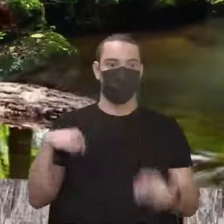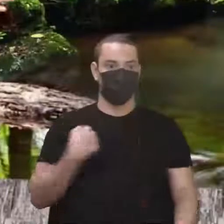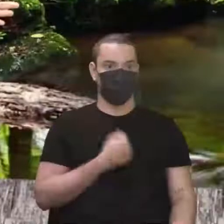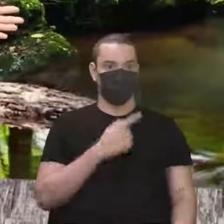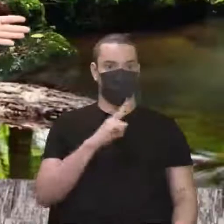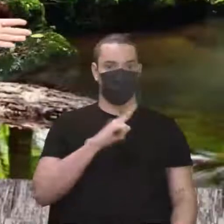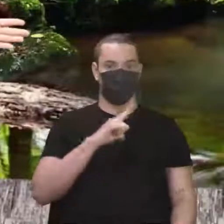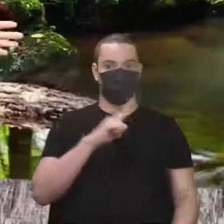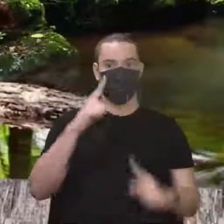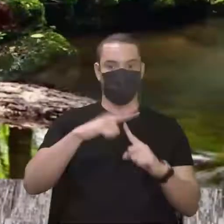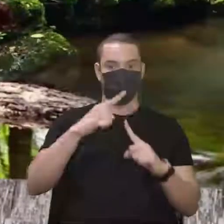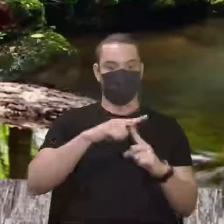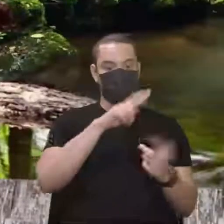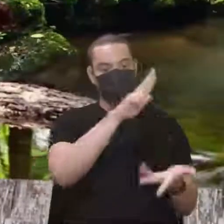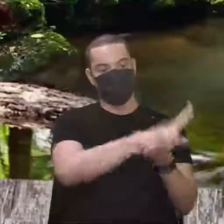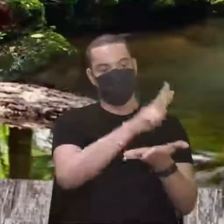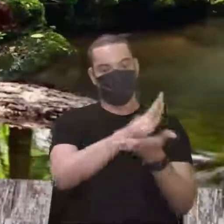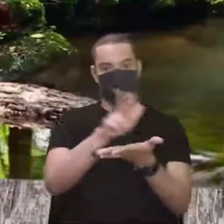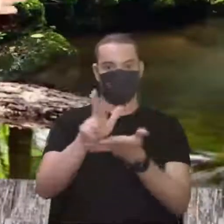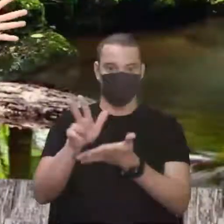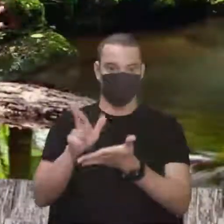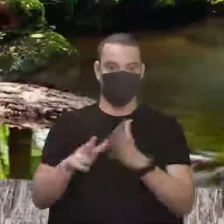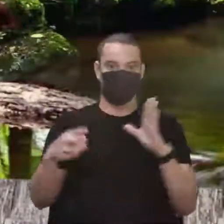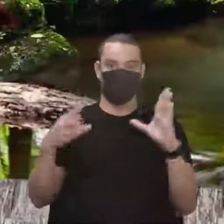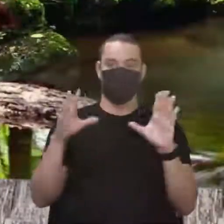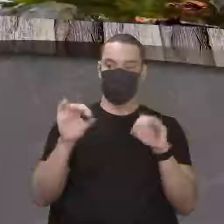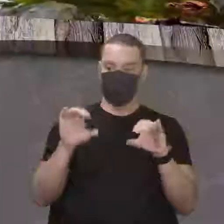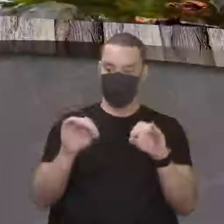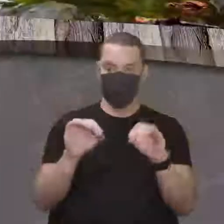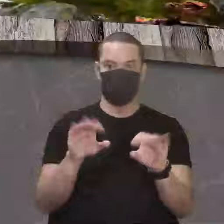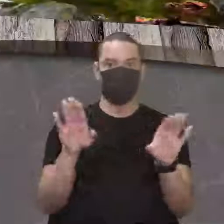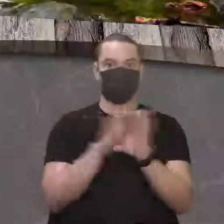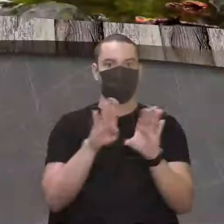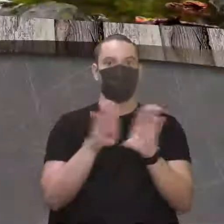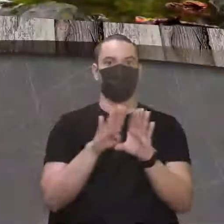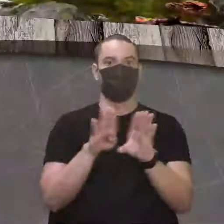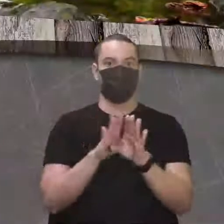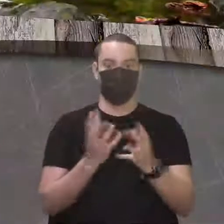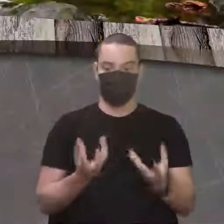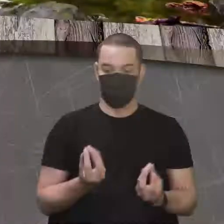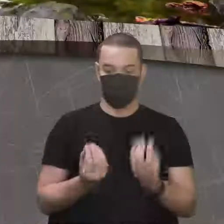vários tipos de vírus, vários tipos de bactérias, vários tipos de